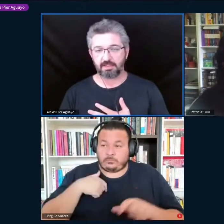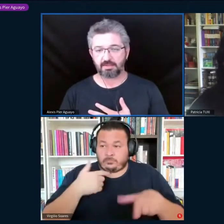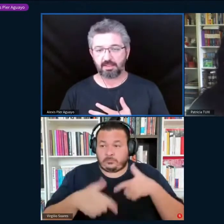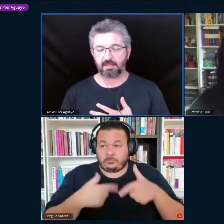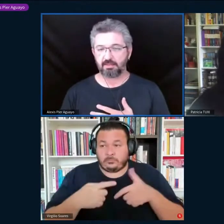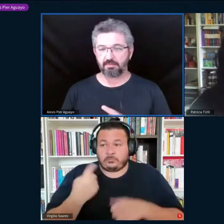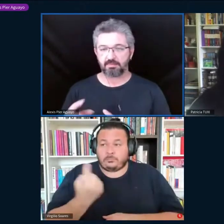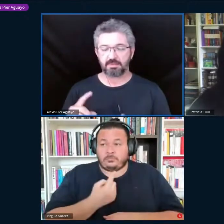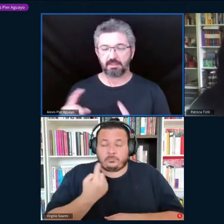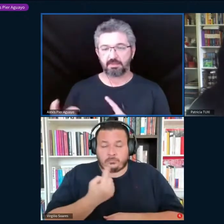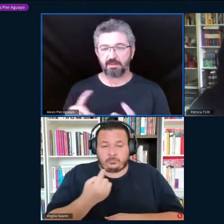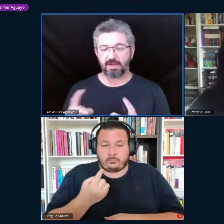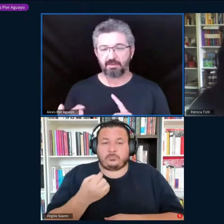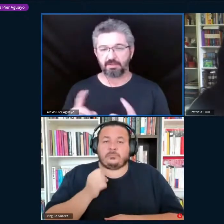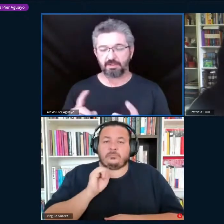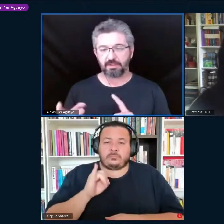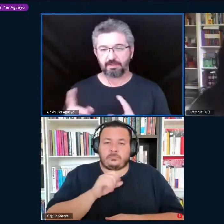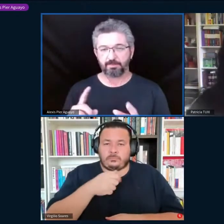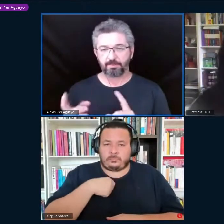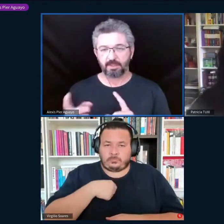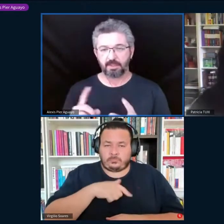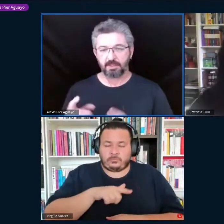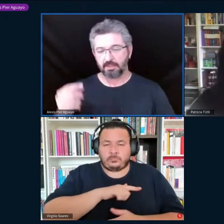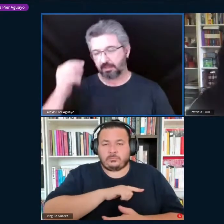sozinho, sem um trabalho